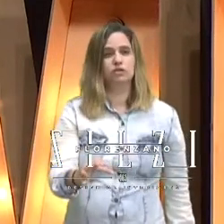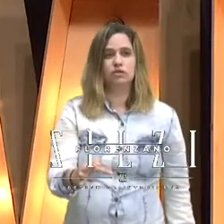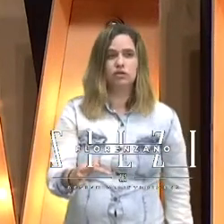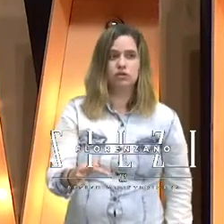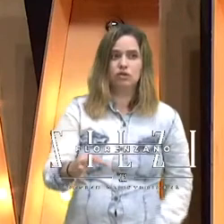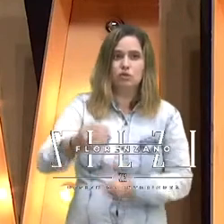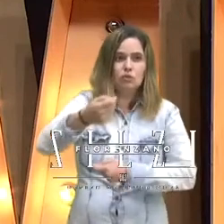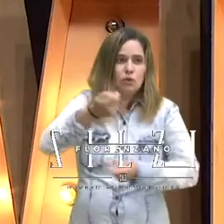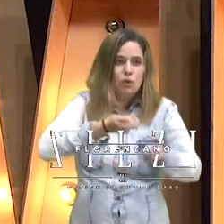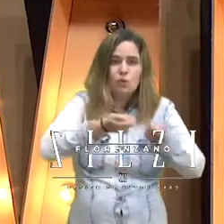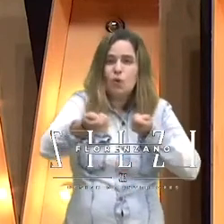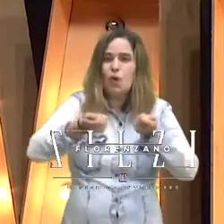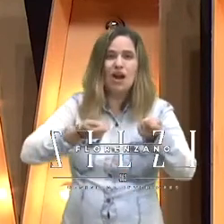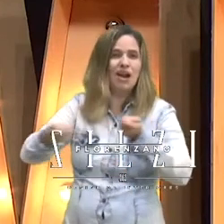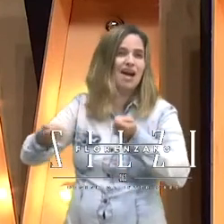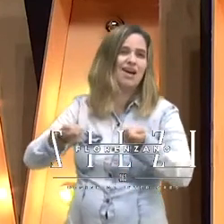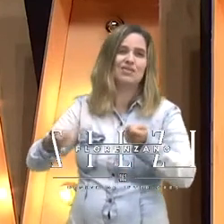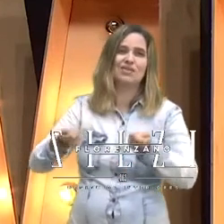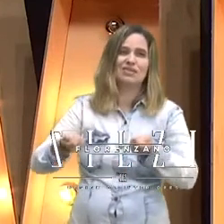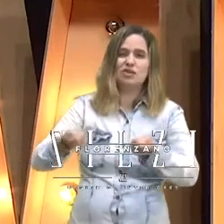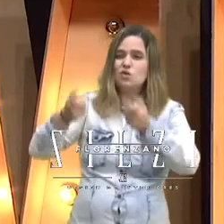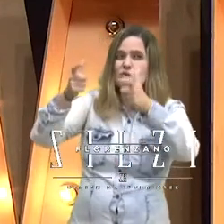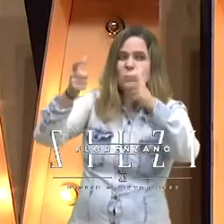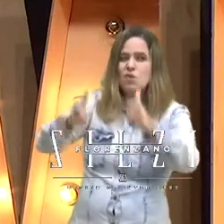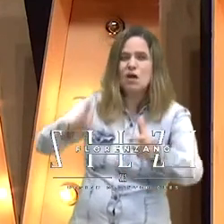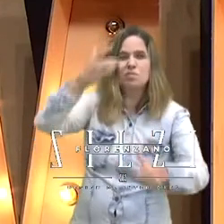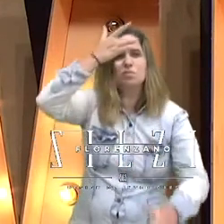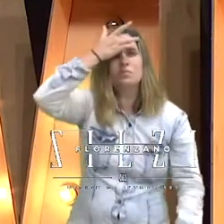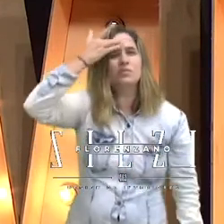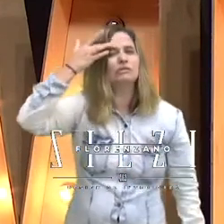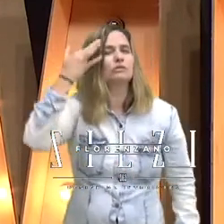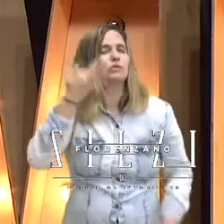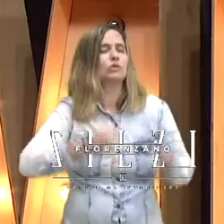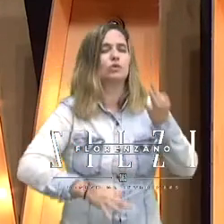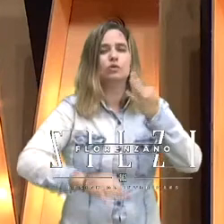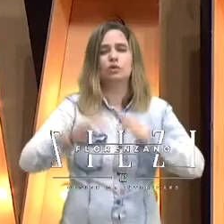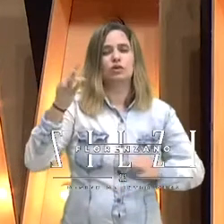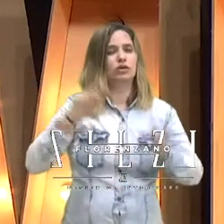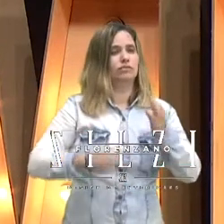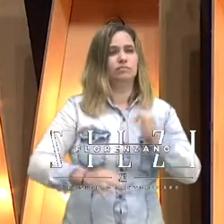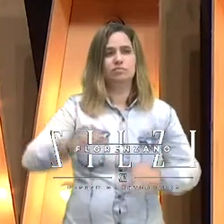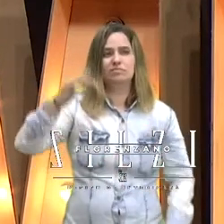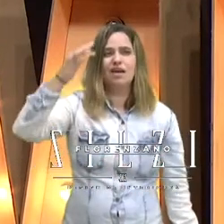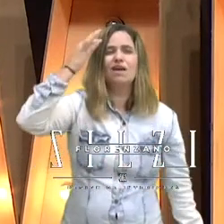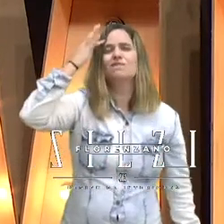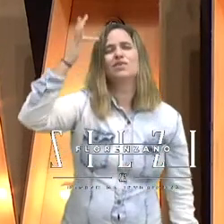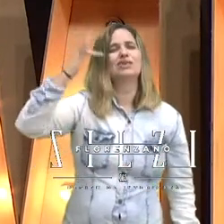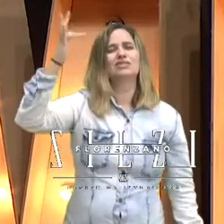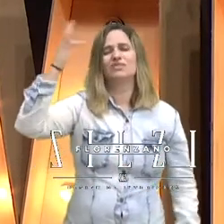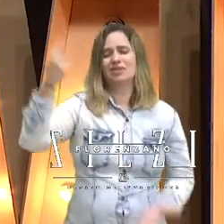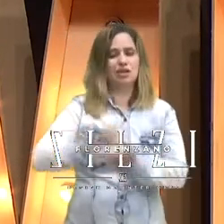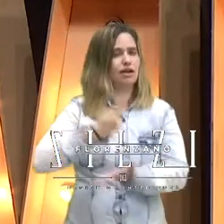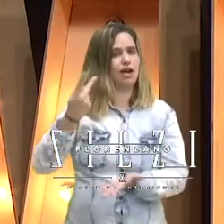guetos machucados, guetos feridos. Isso tem a ver com o marxismo. Meus amados irmãos, nós precisamos entender que